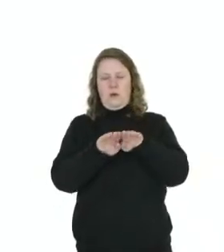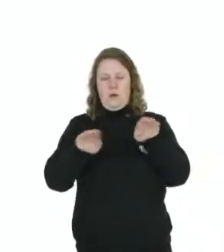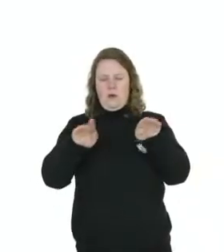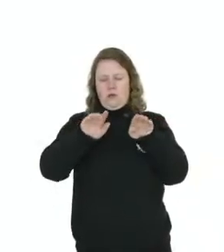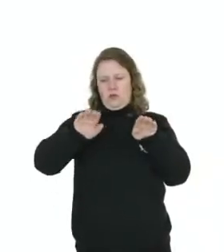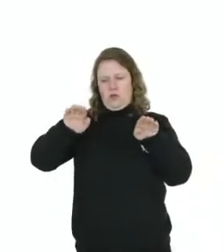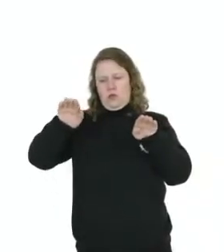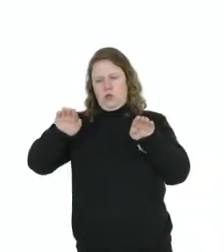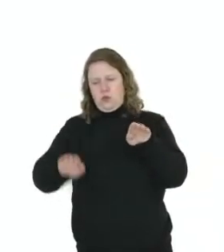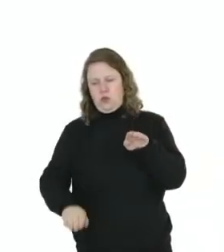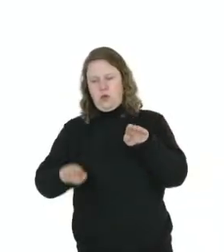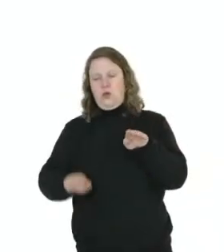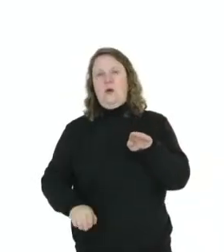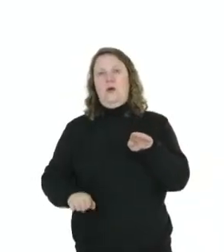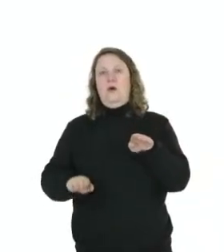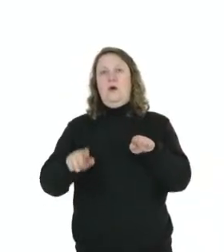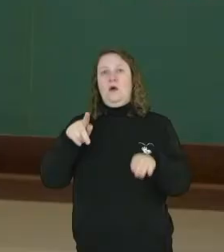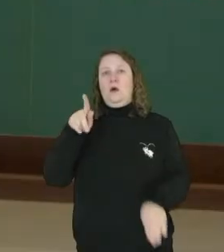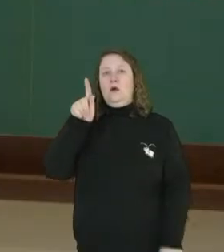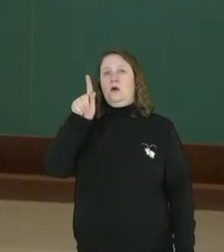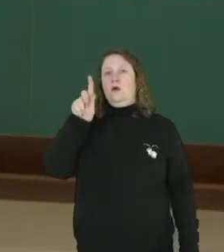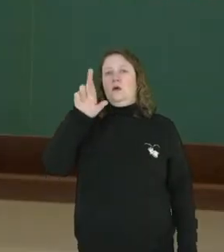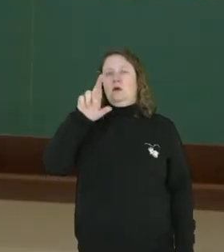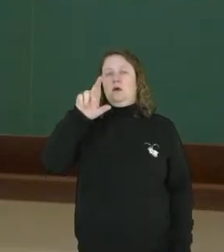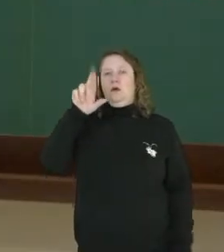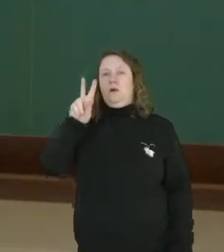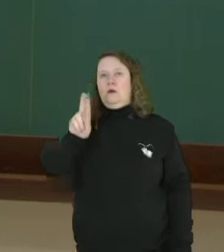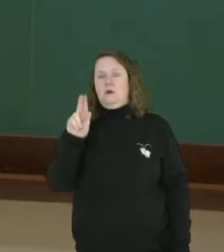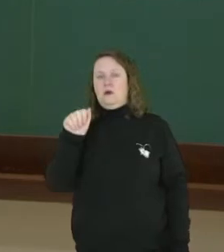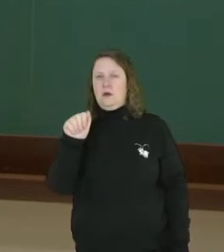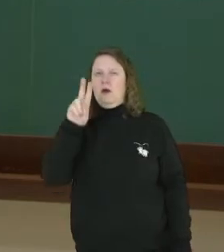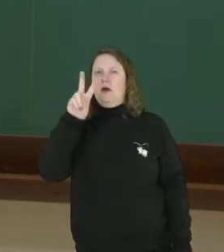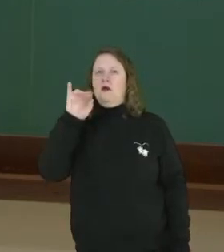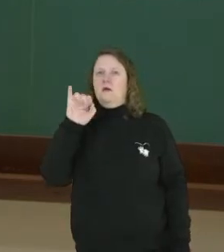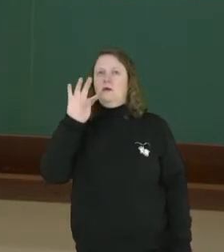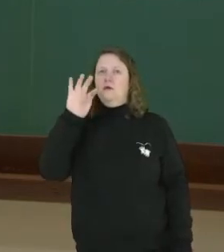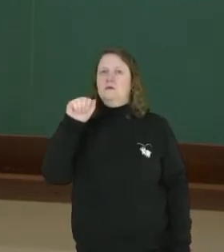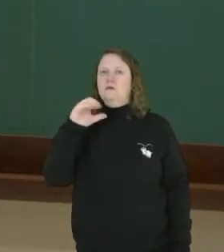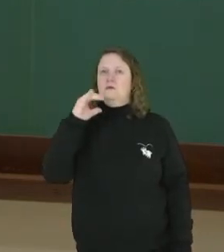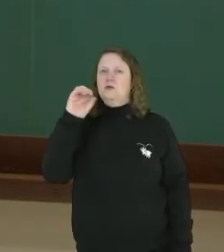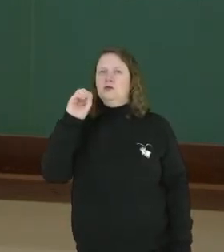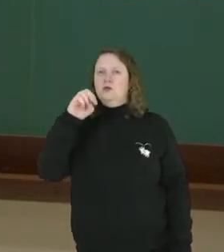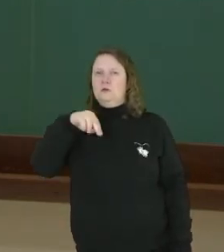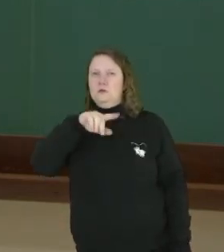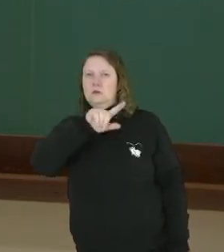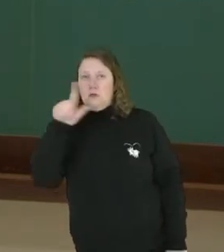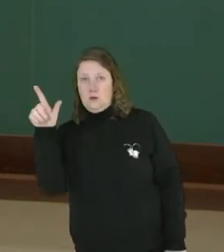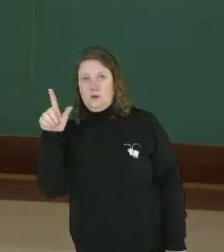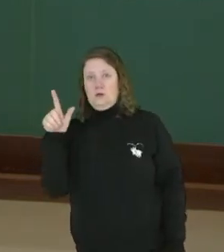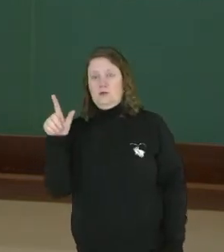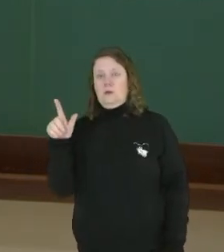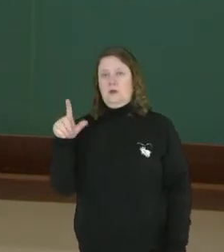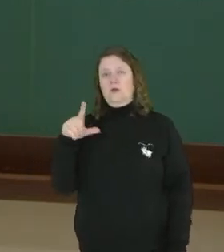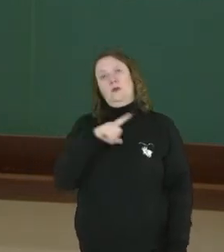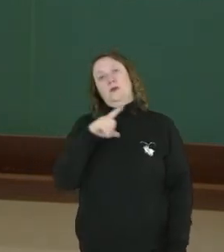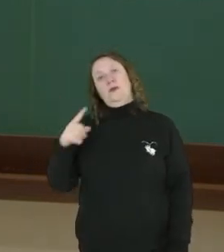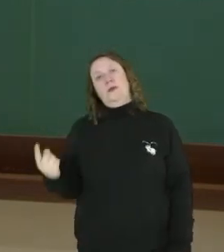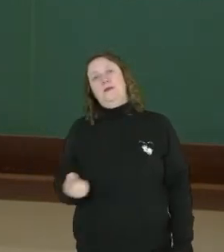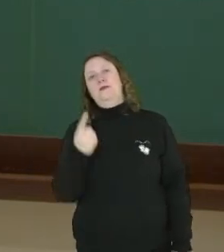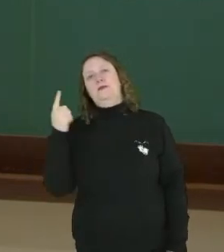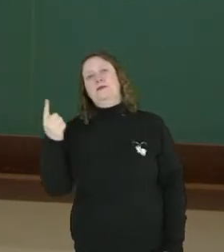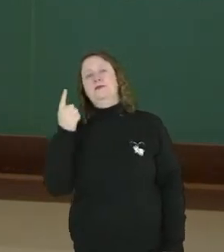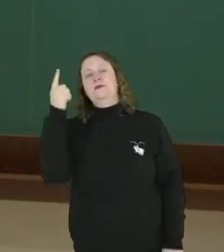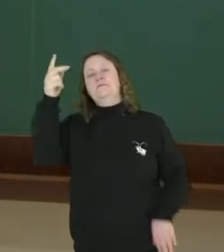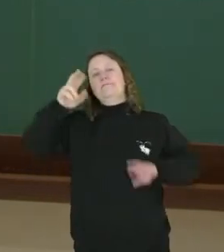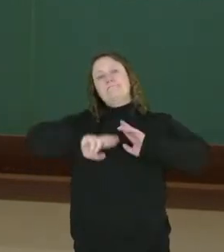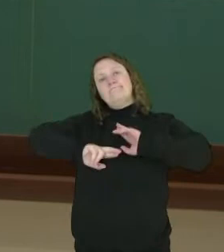solo durante o movimento, ou seja, a altura inicial da pessoa é diferente das alturas